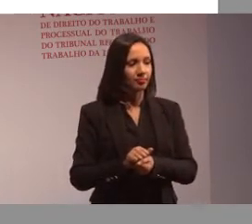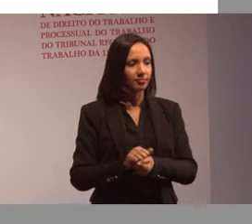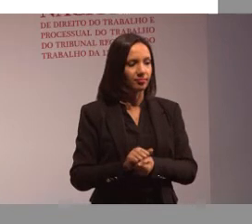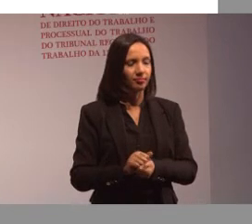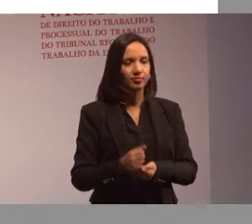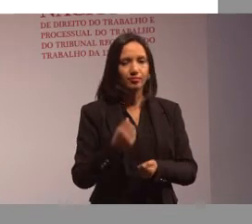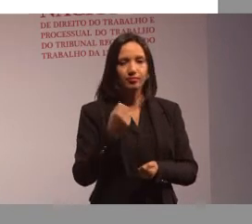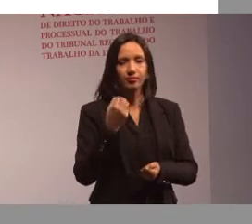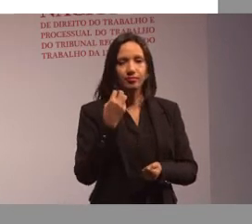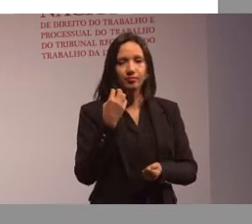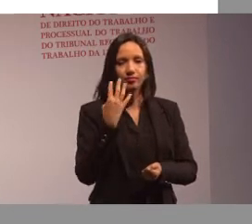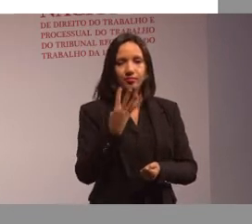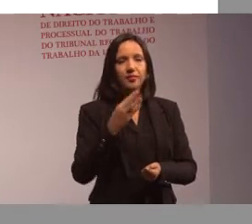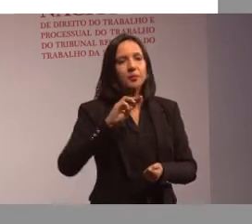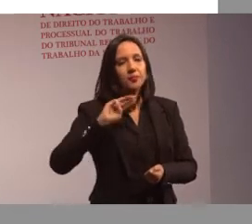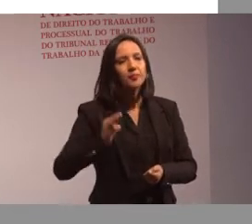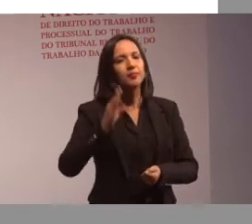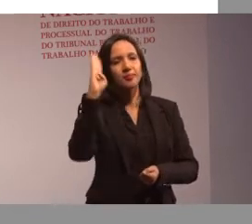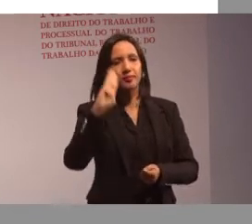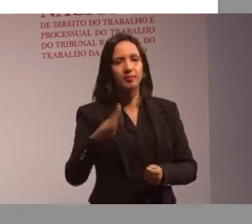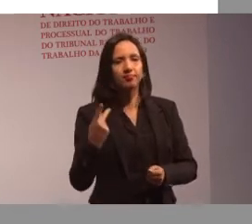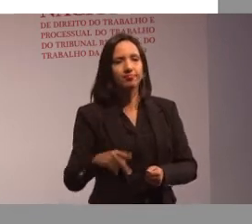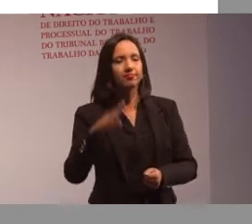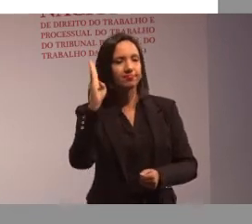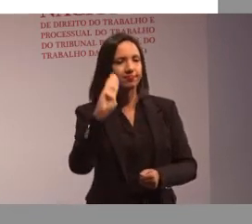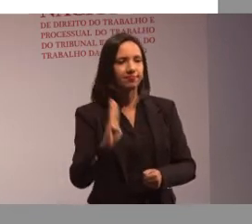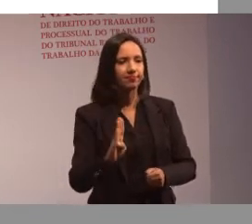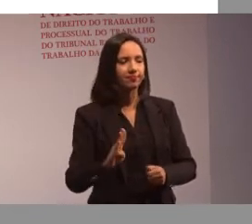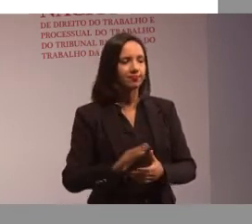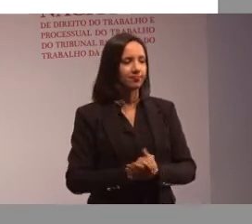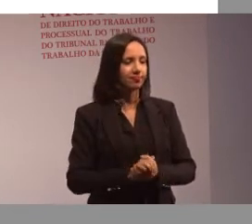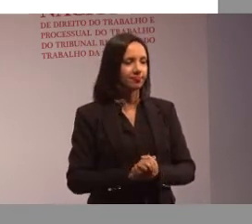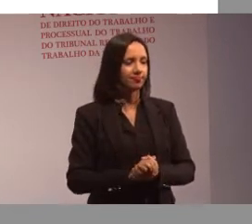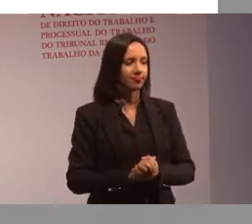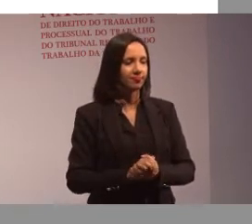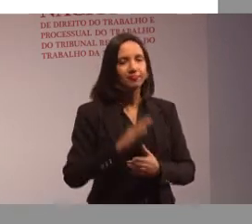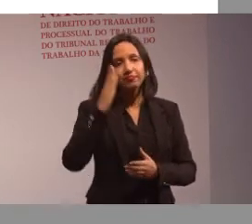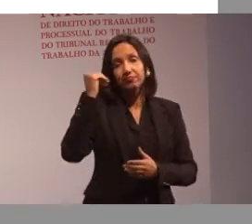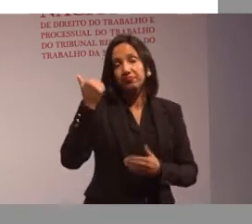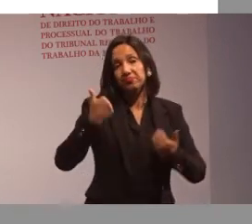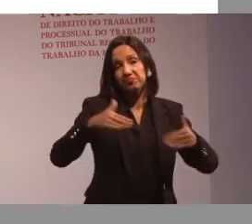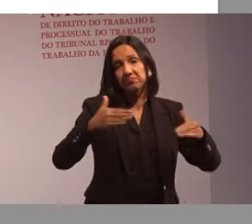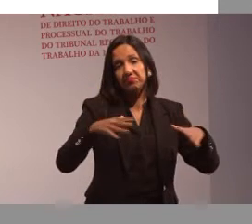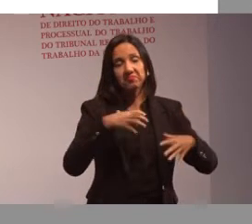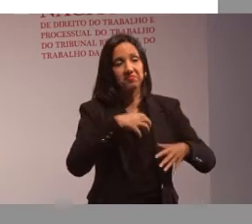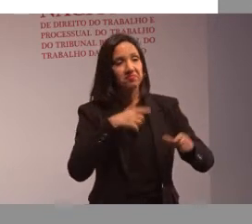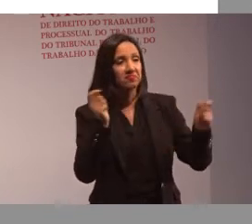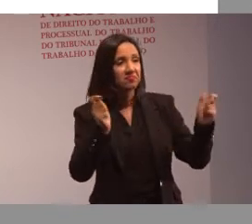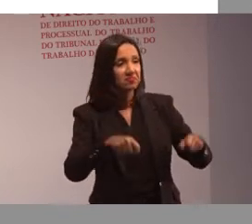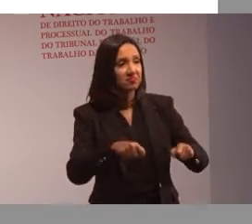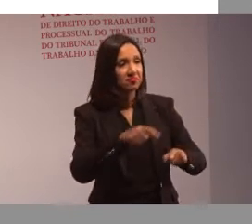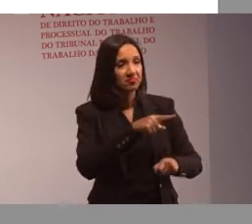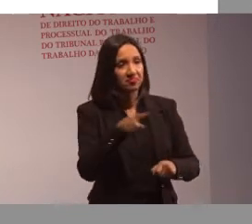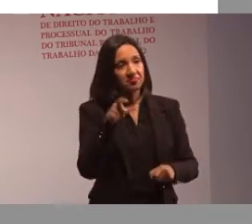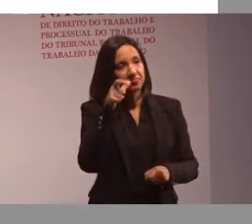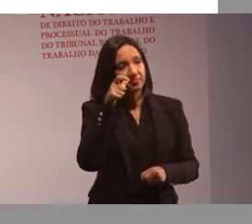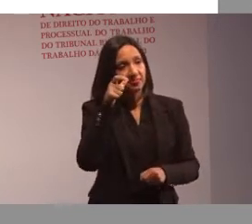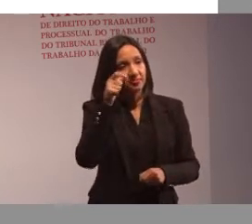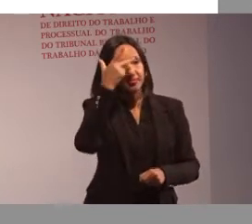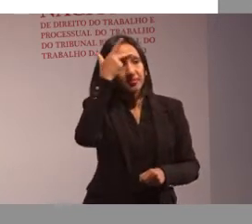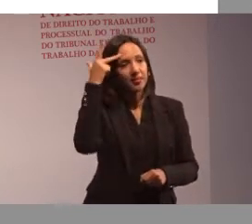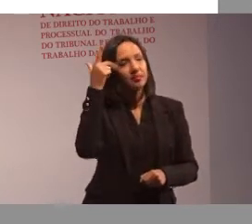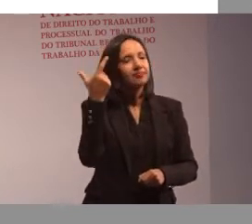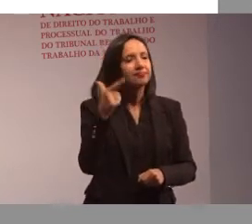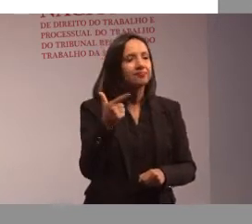de 4 milhões de brasileiros no nosso país, né, e é o famoso se vira quem pode. Né? Quando a gente olha as pessoas que estão